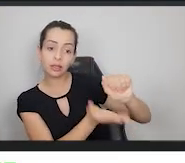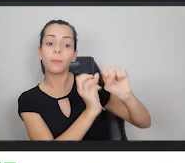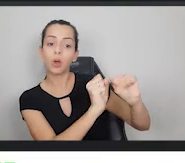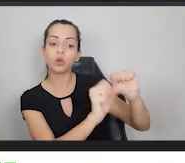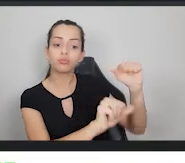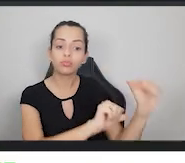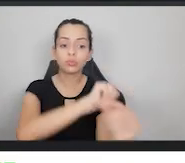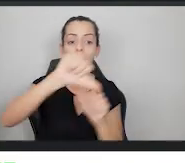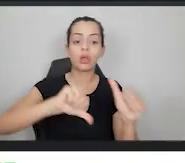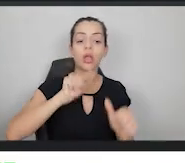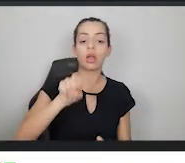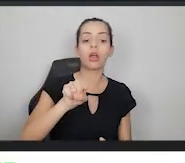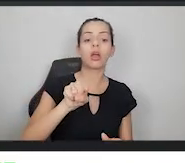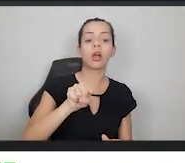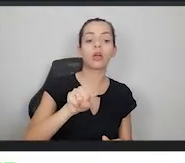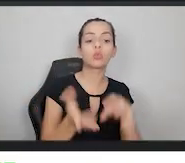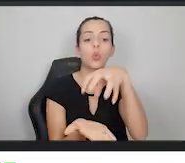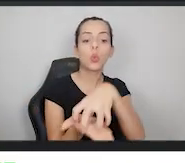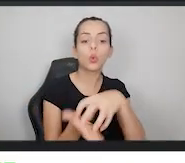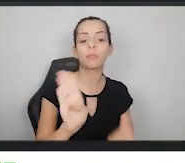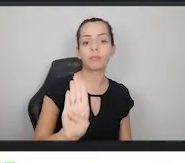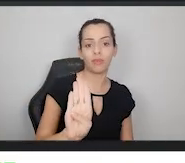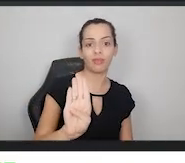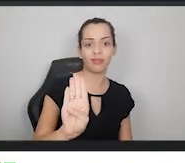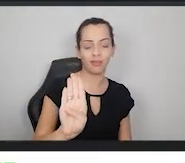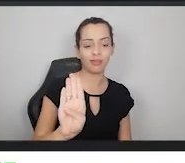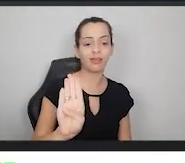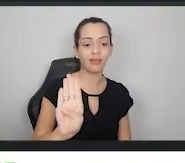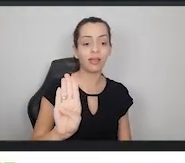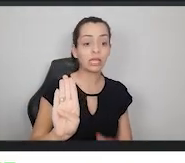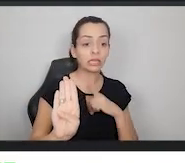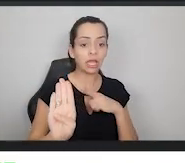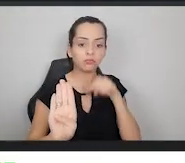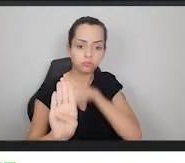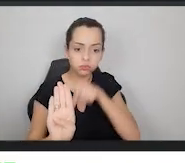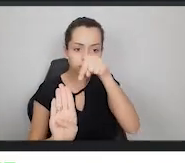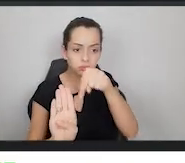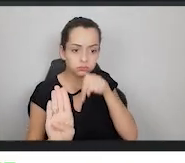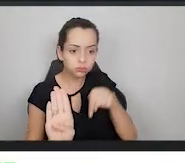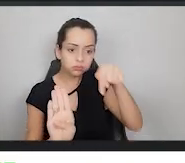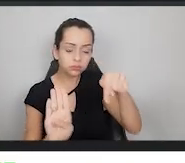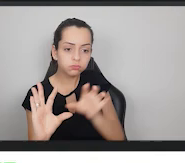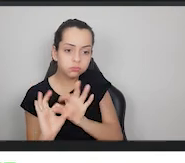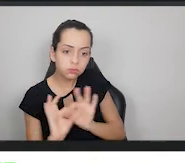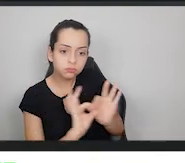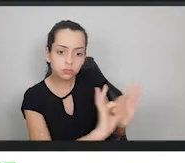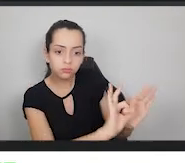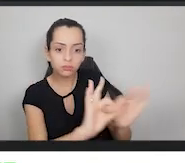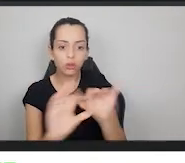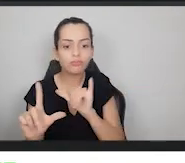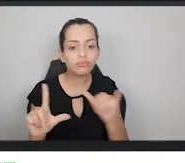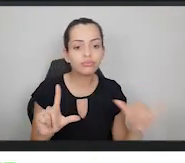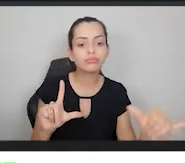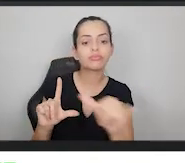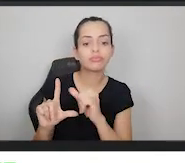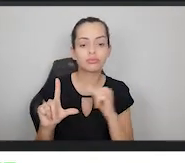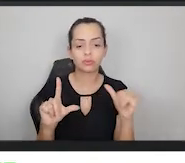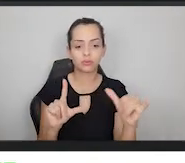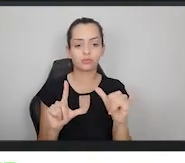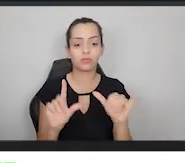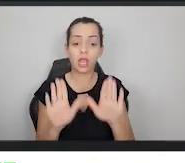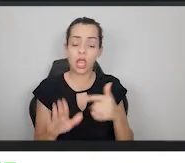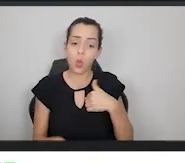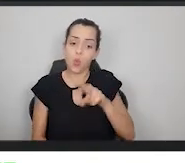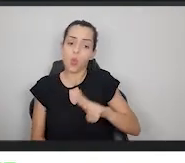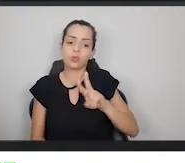ao longo, considerando que é uma grande extensão, eu uso os reguladores de tensão. Tem aqui uma subestação A,